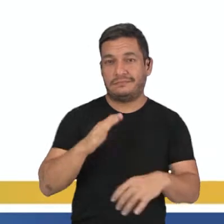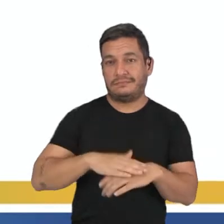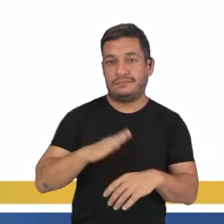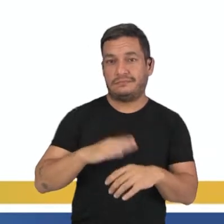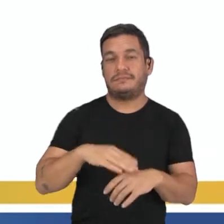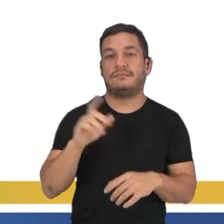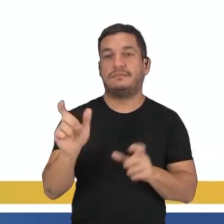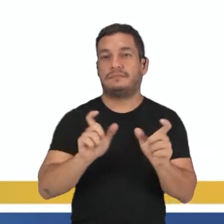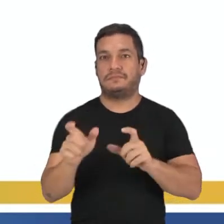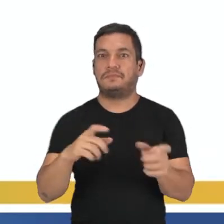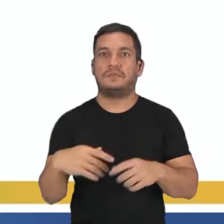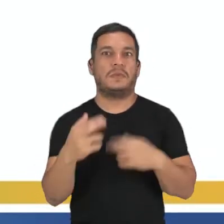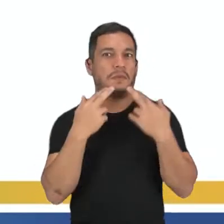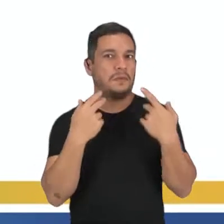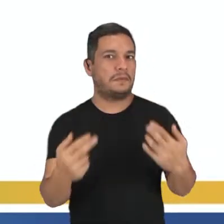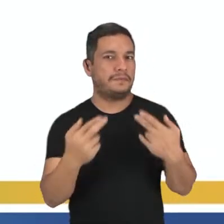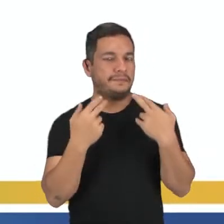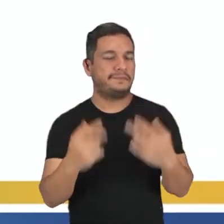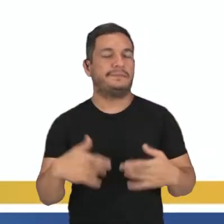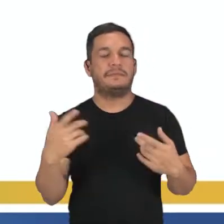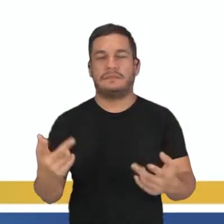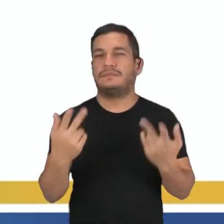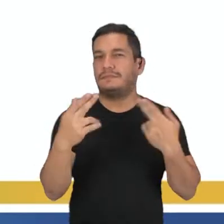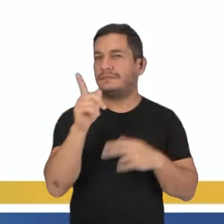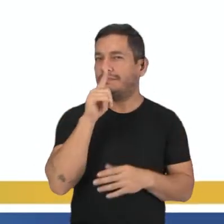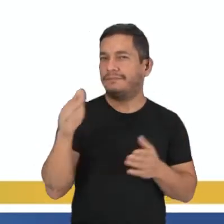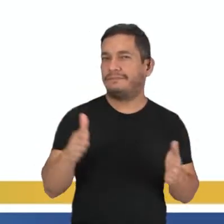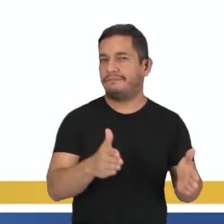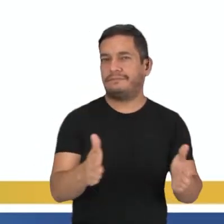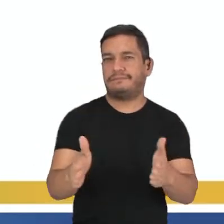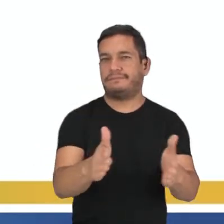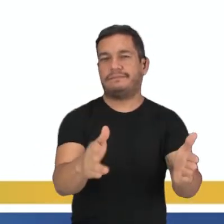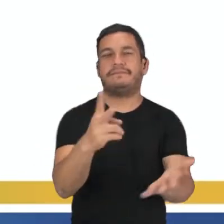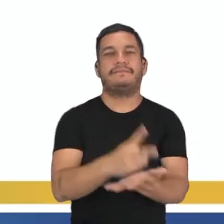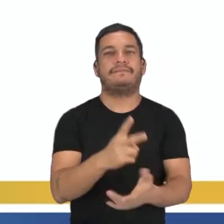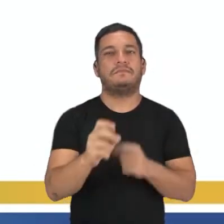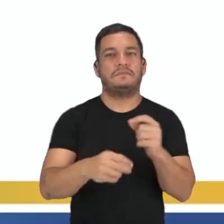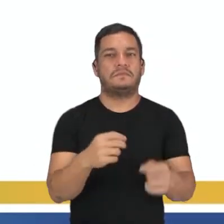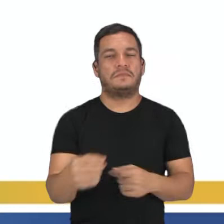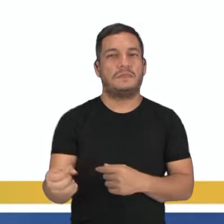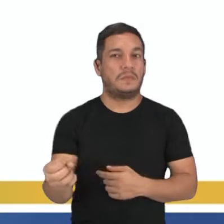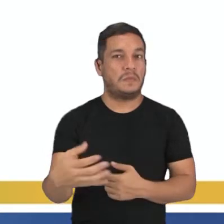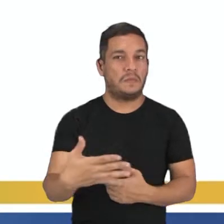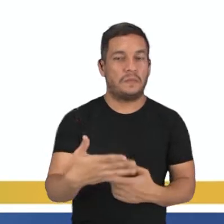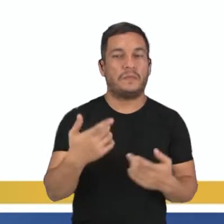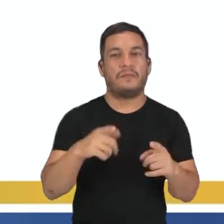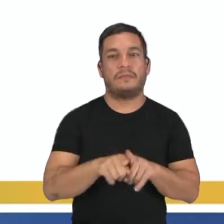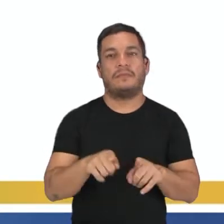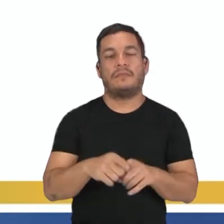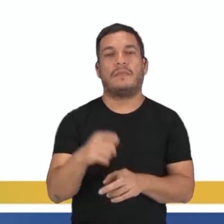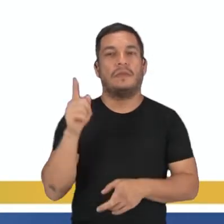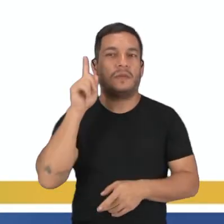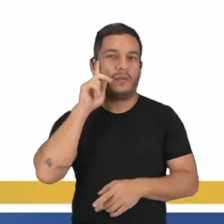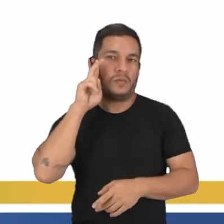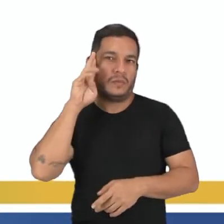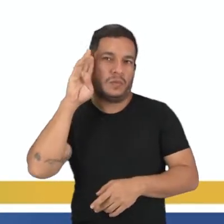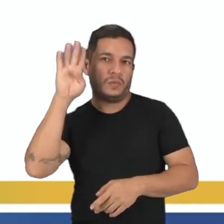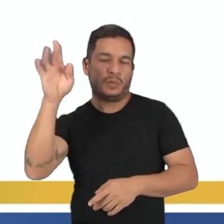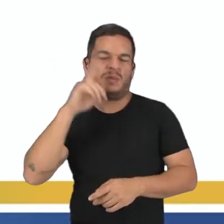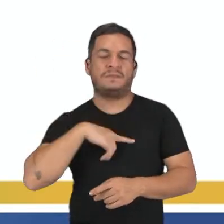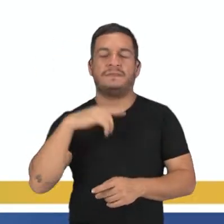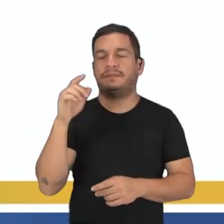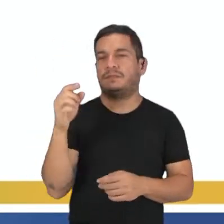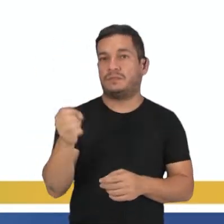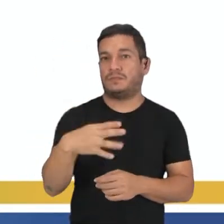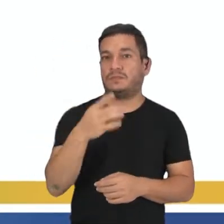com elas mais novas ficam com água do rio que é sempre nova como Cada dia que é sempre